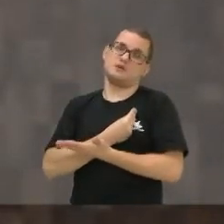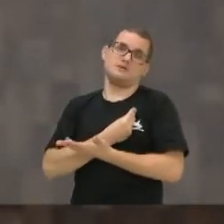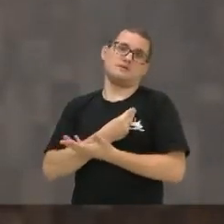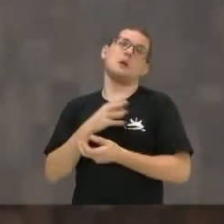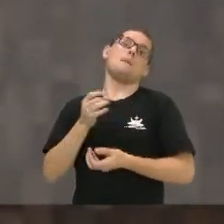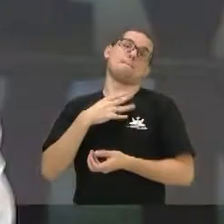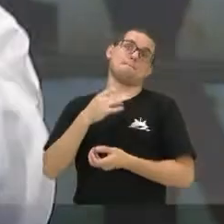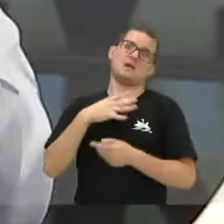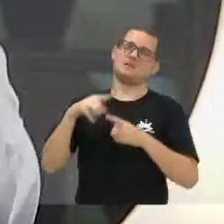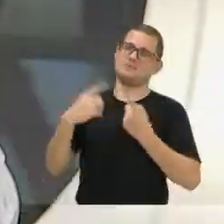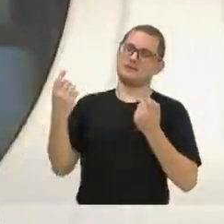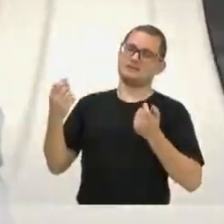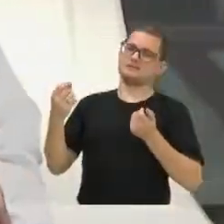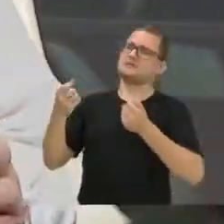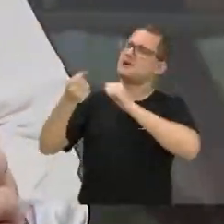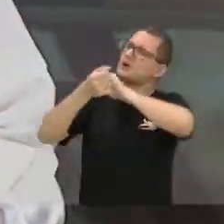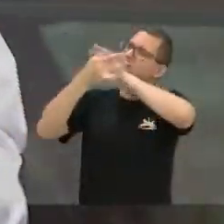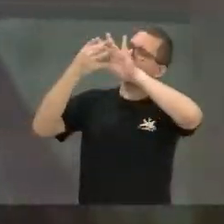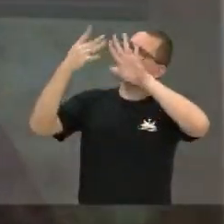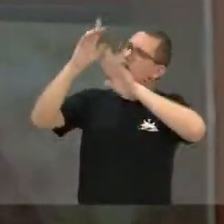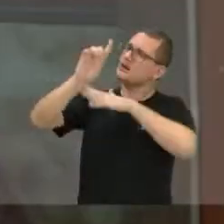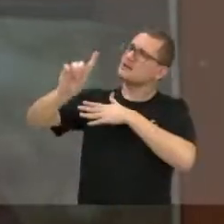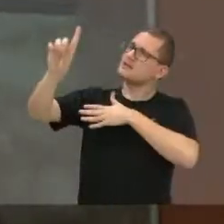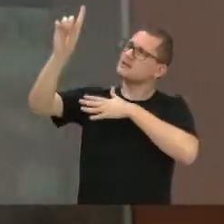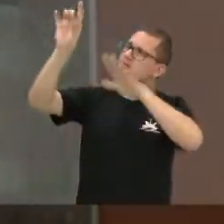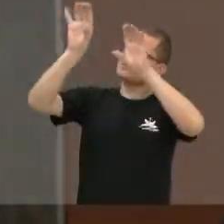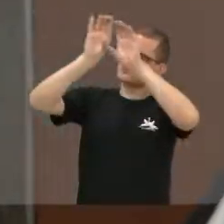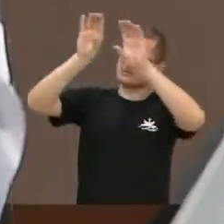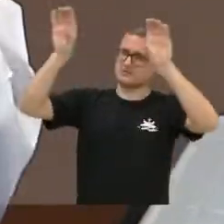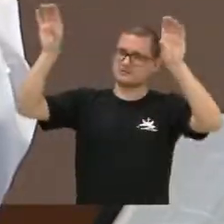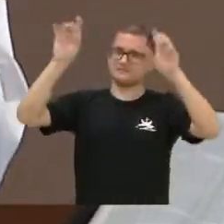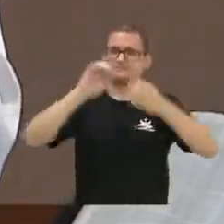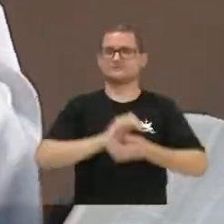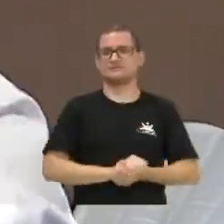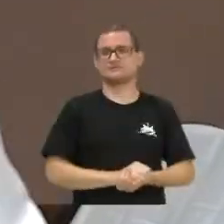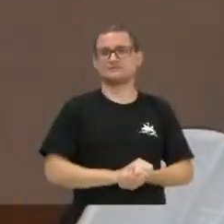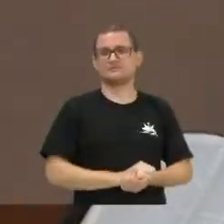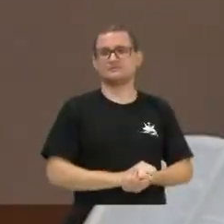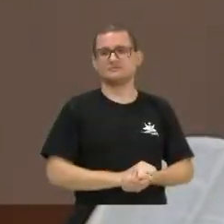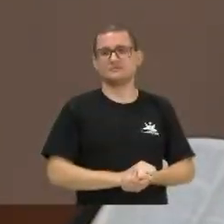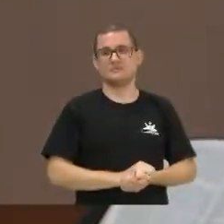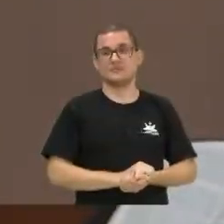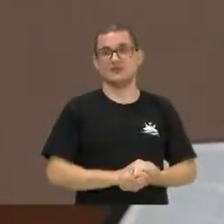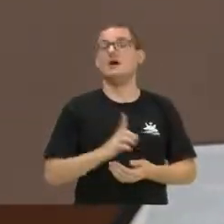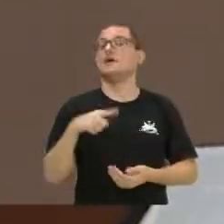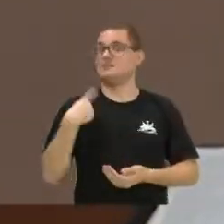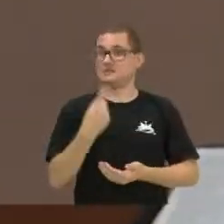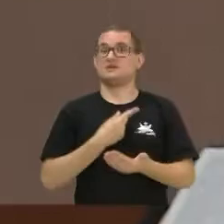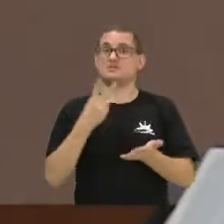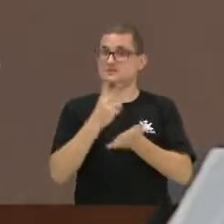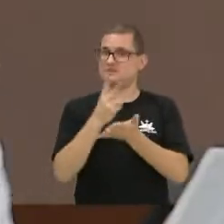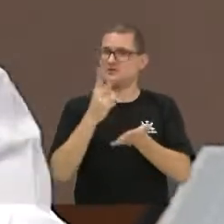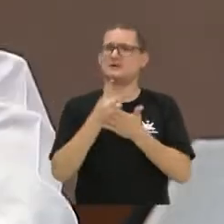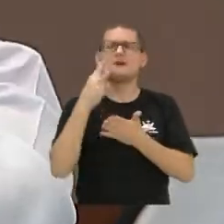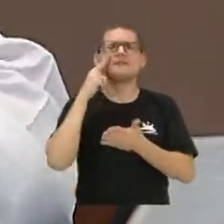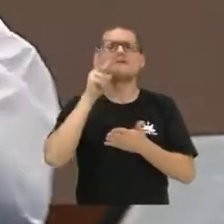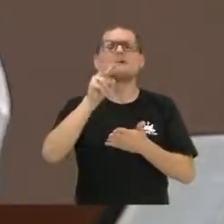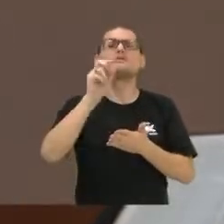do céu e isto estamos ainda com aquelas imagens aterradoras